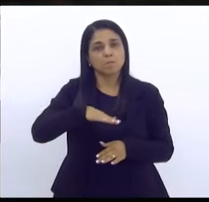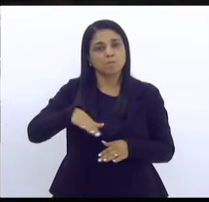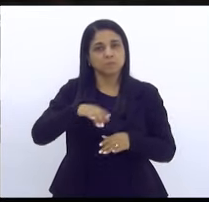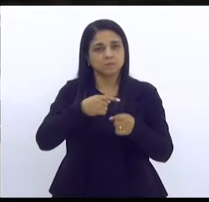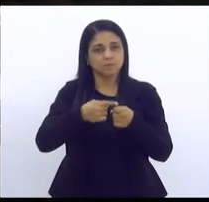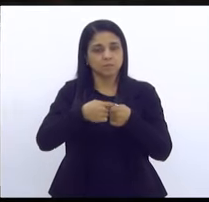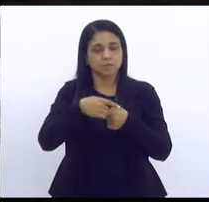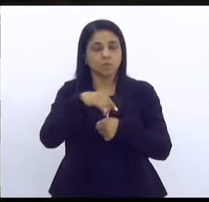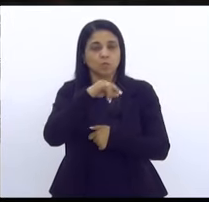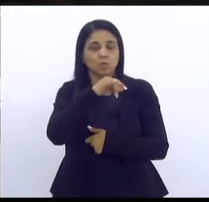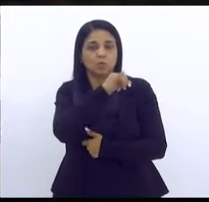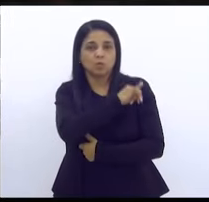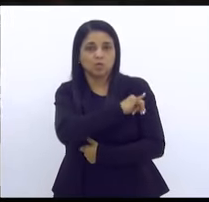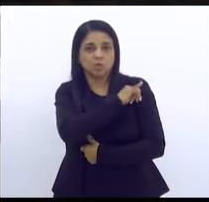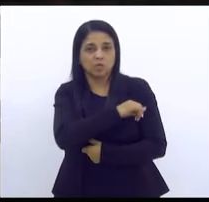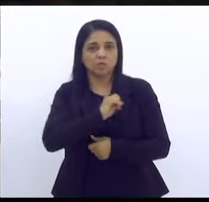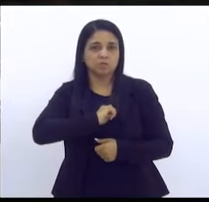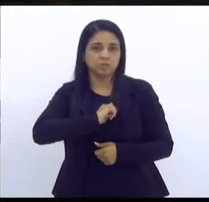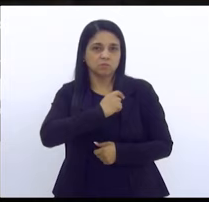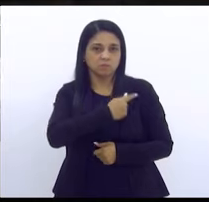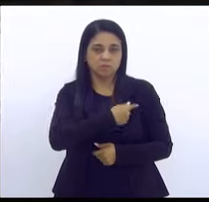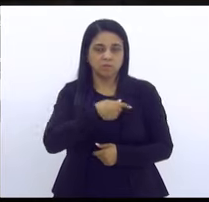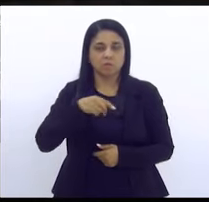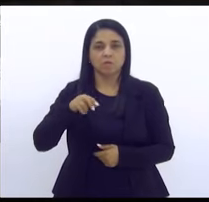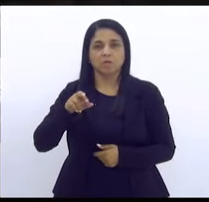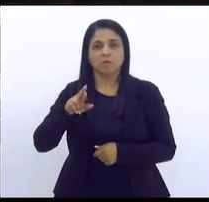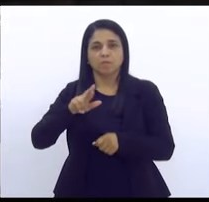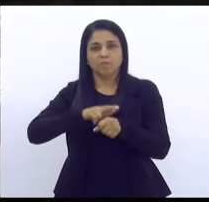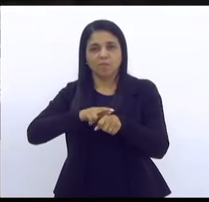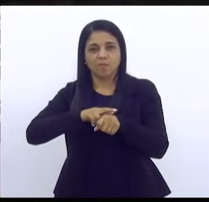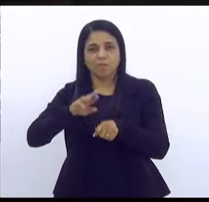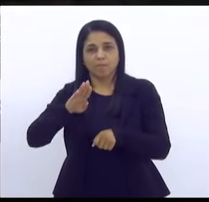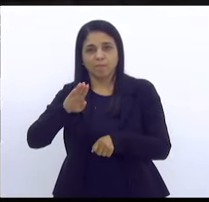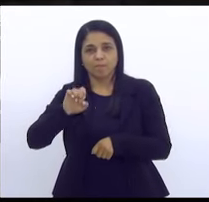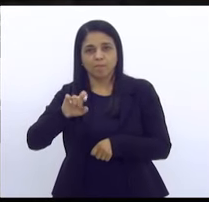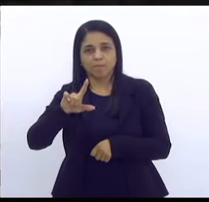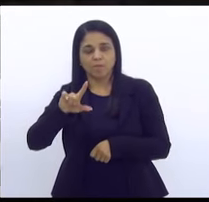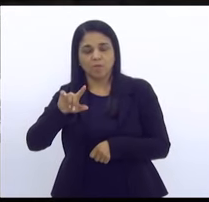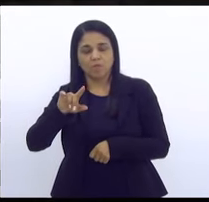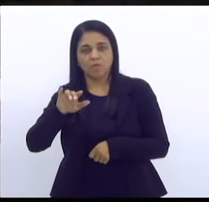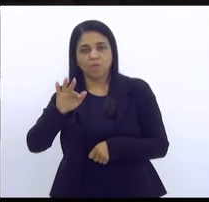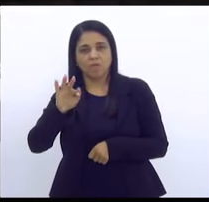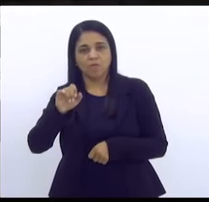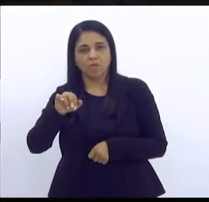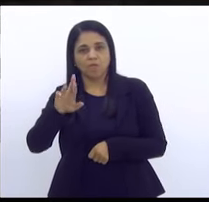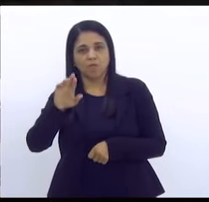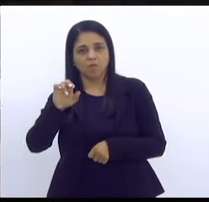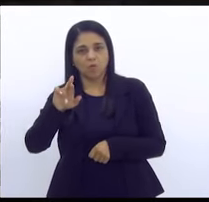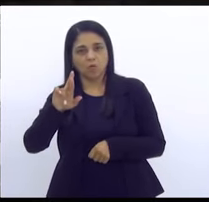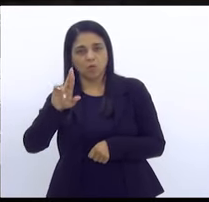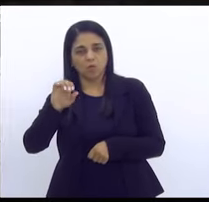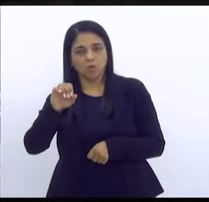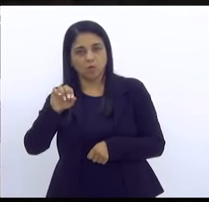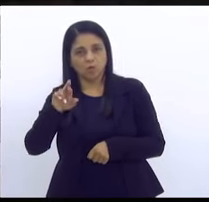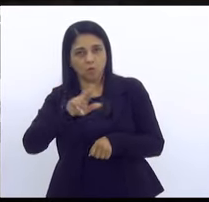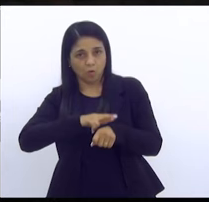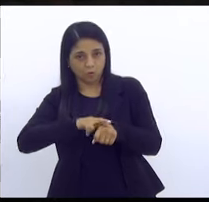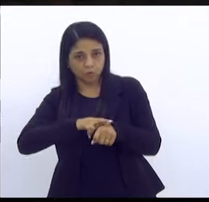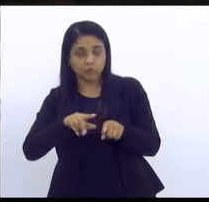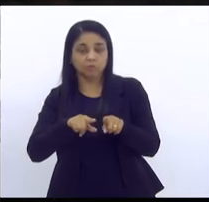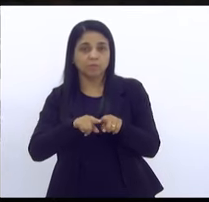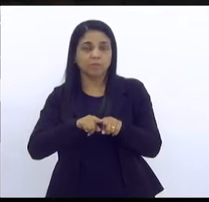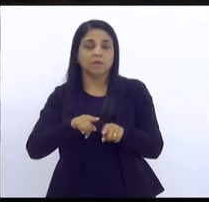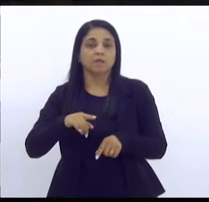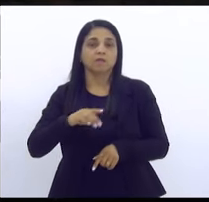Janeiro, São Gonçalo, Belfor Roxo, Niterói e Duque de Caxias. Ou